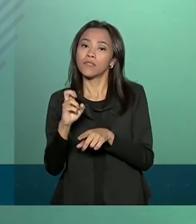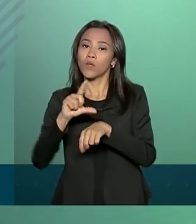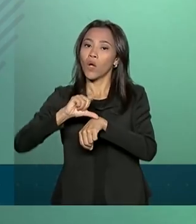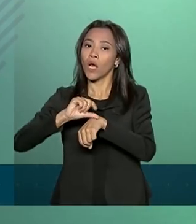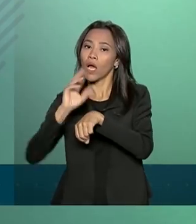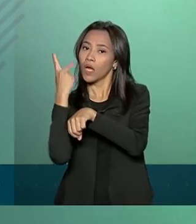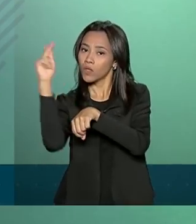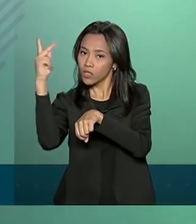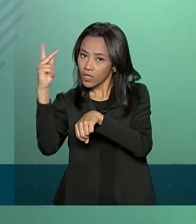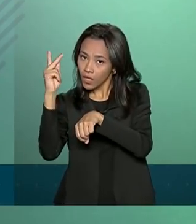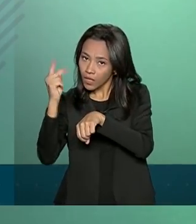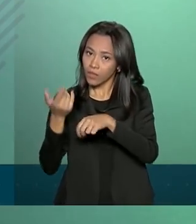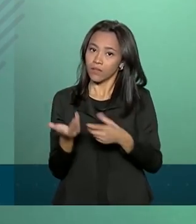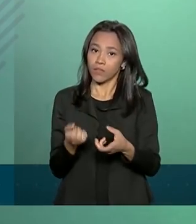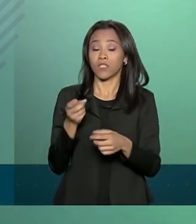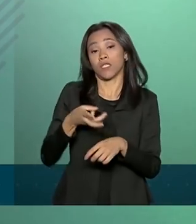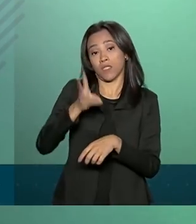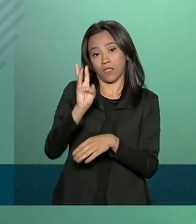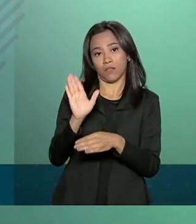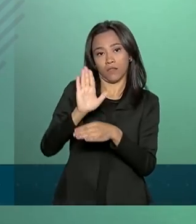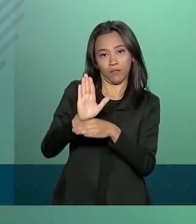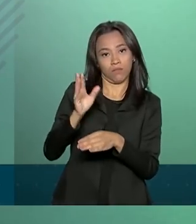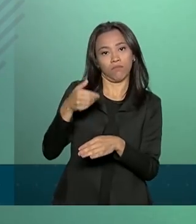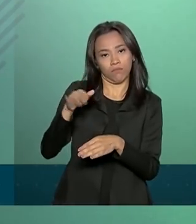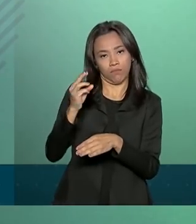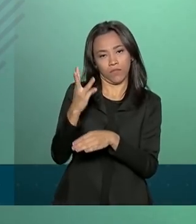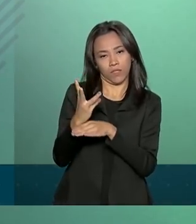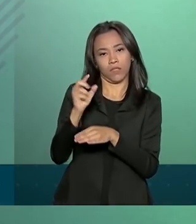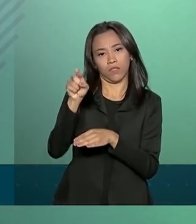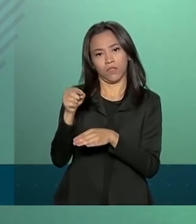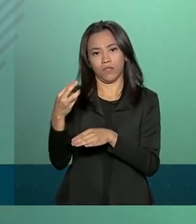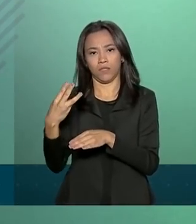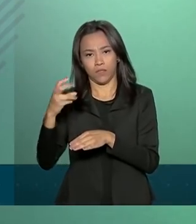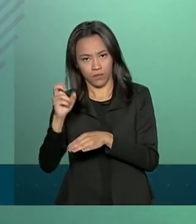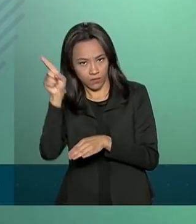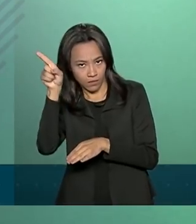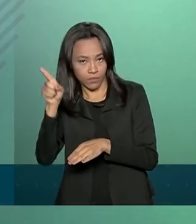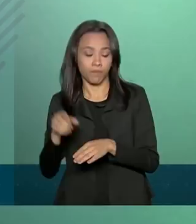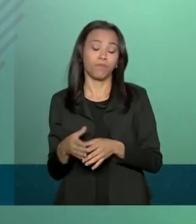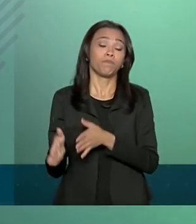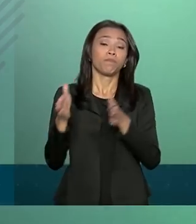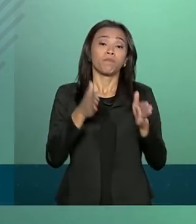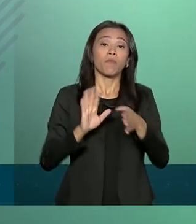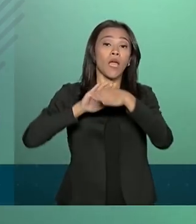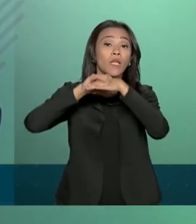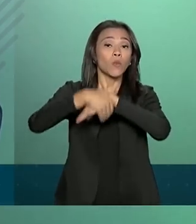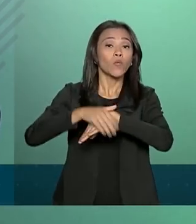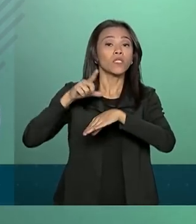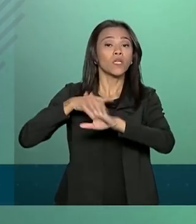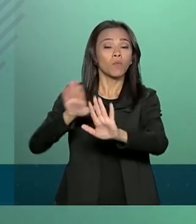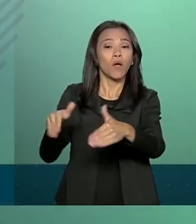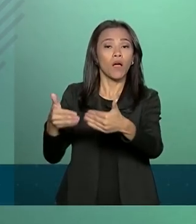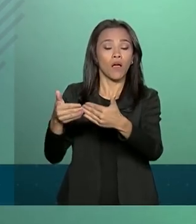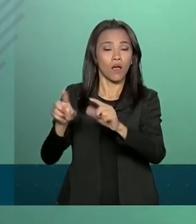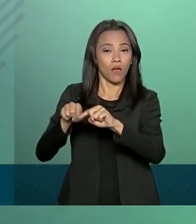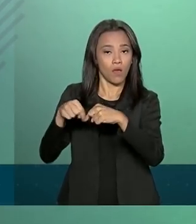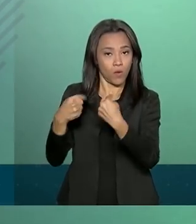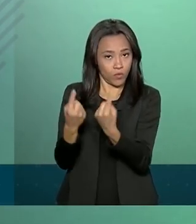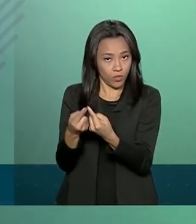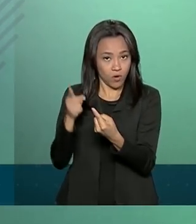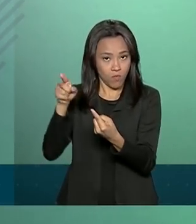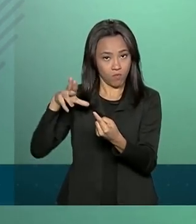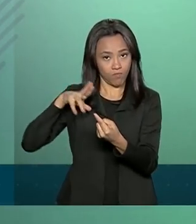dia da quinta feira 27 de junho o senhor presidente tem a noite privada há a previsão